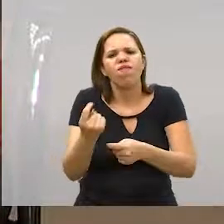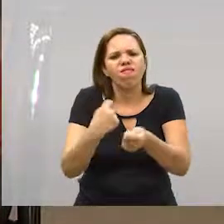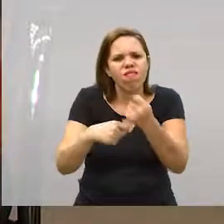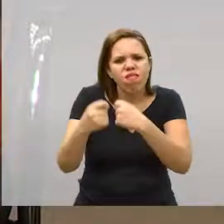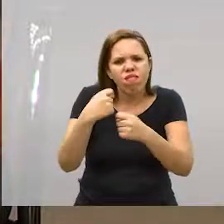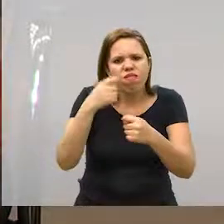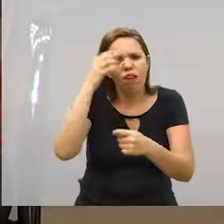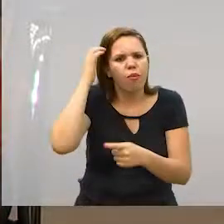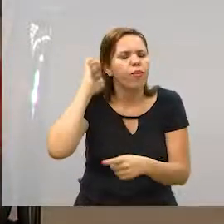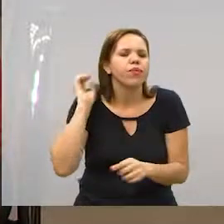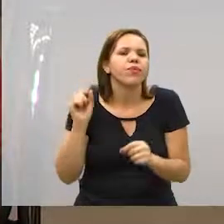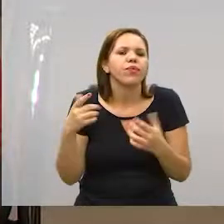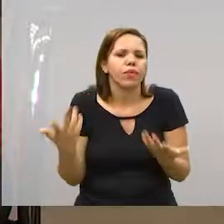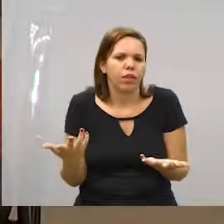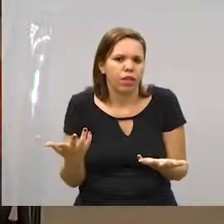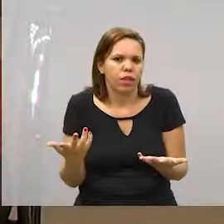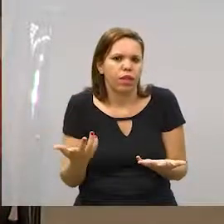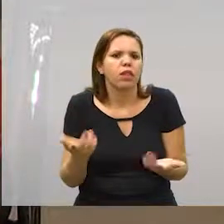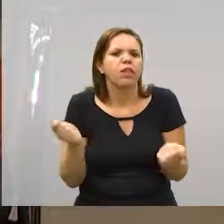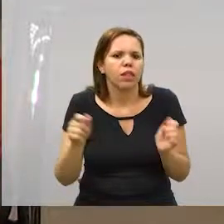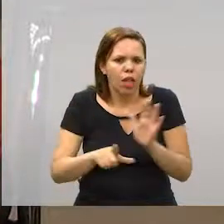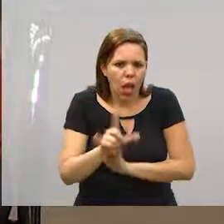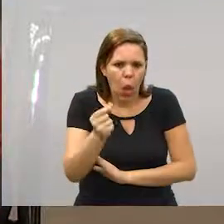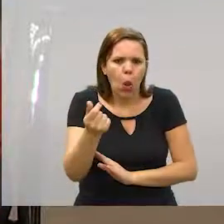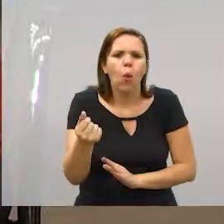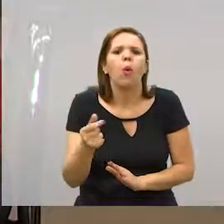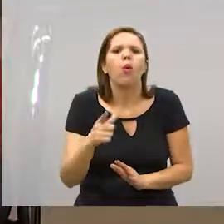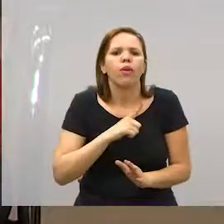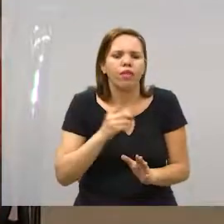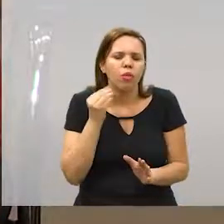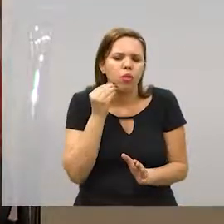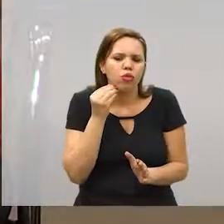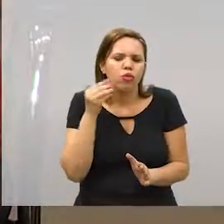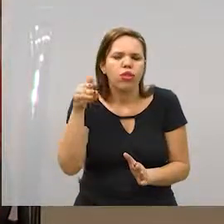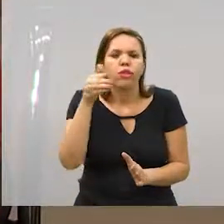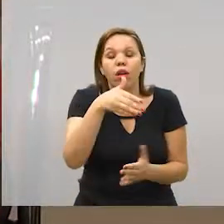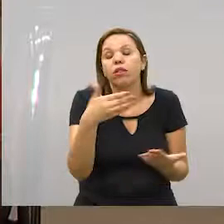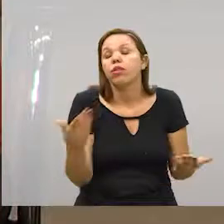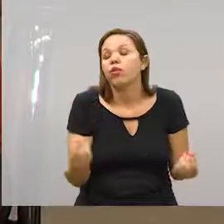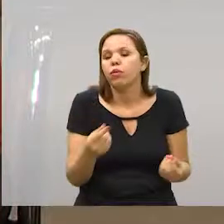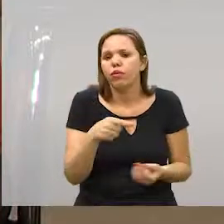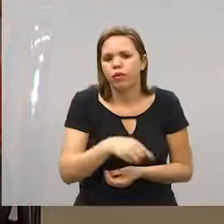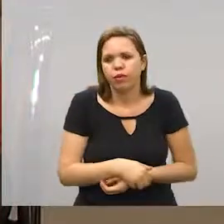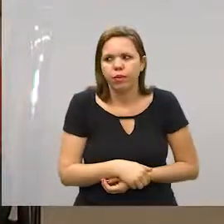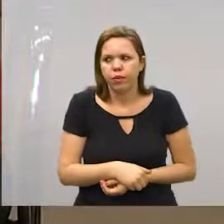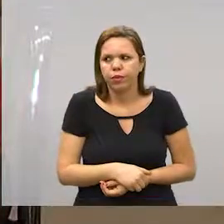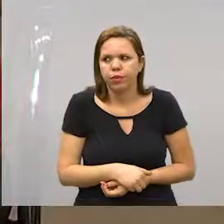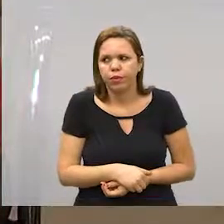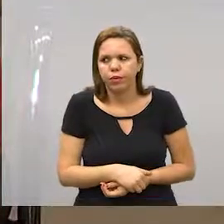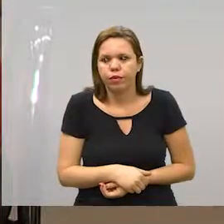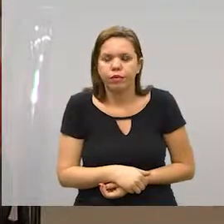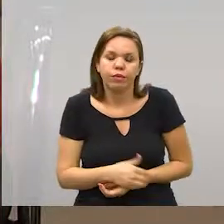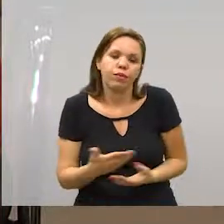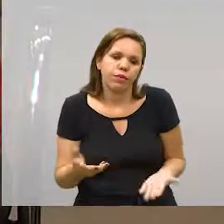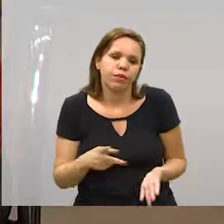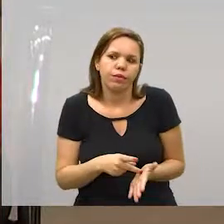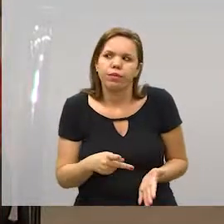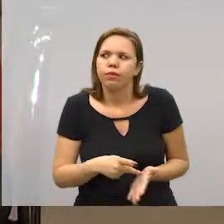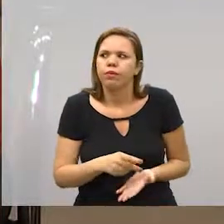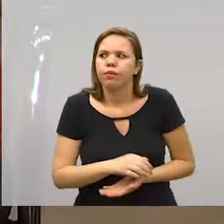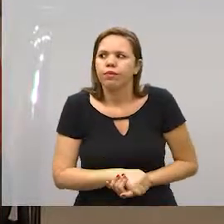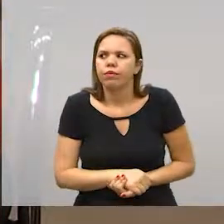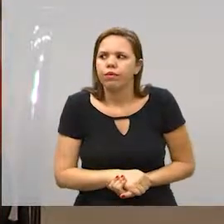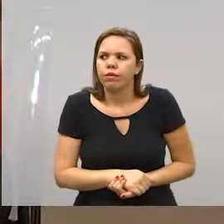transformar isso em um negócio que seja vendável, que tenha mercado. Como foi isso para vocês? Então,